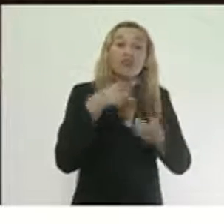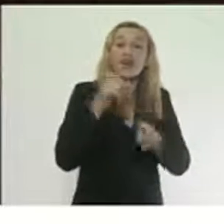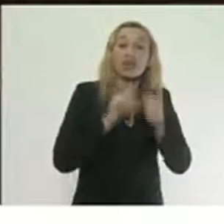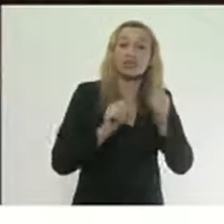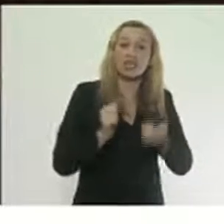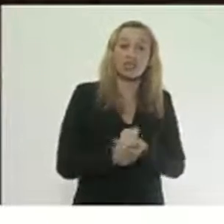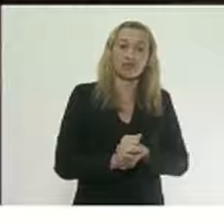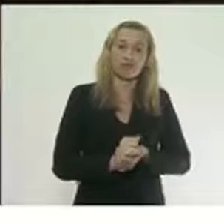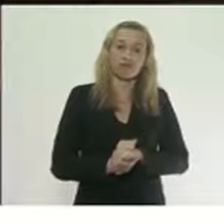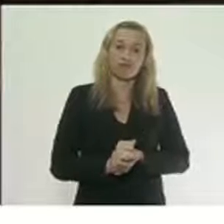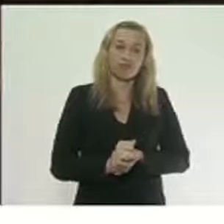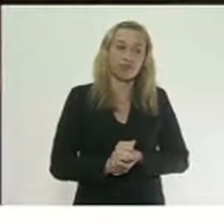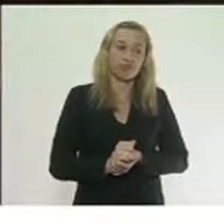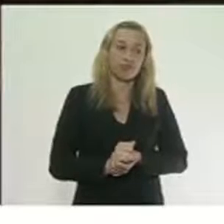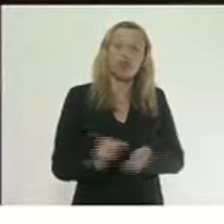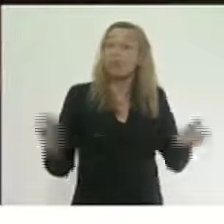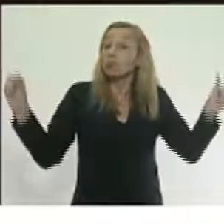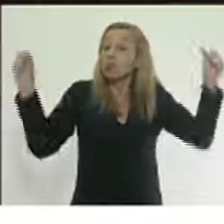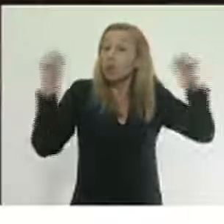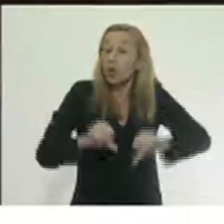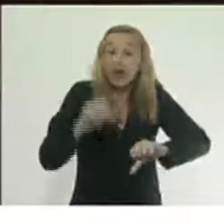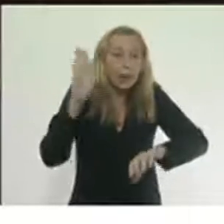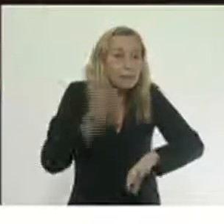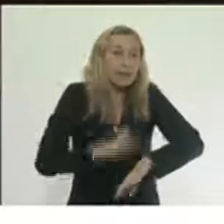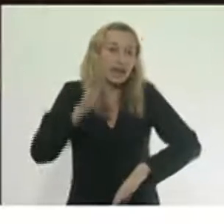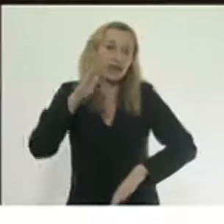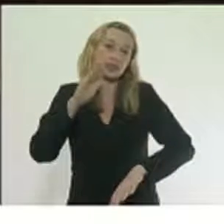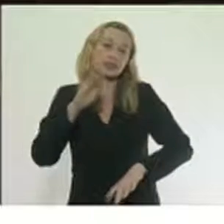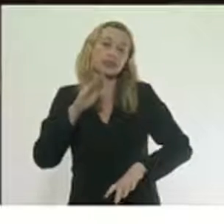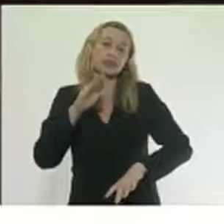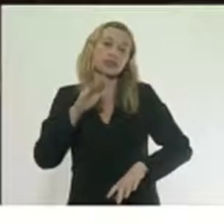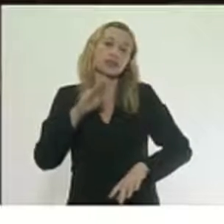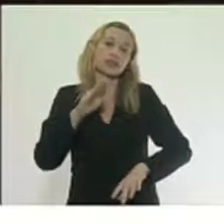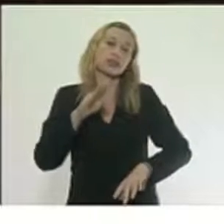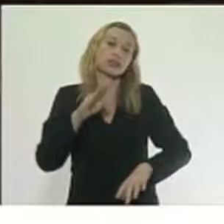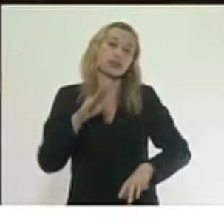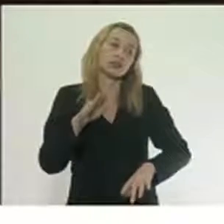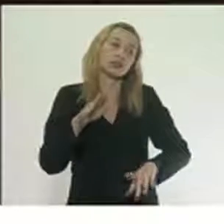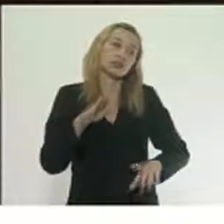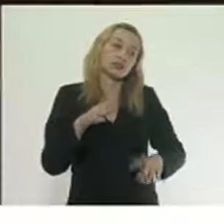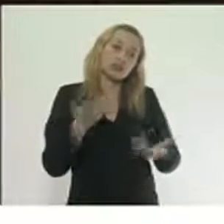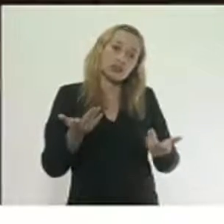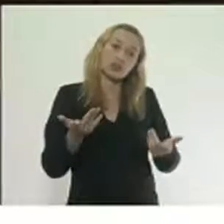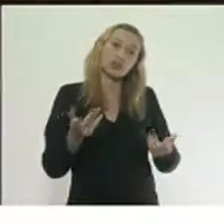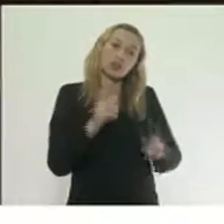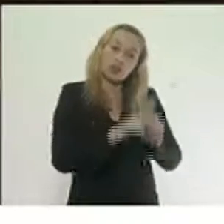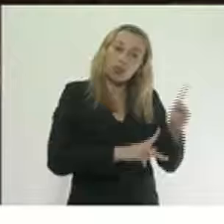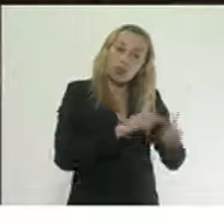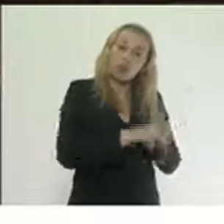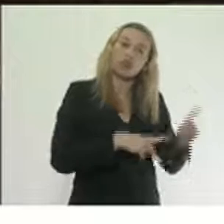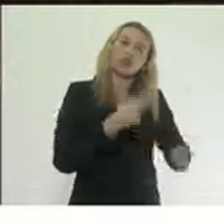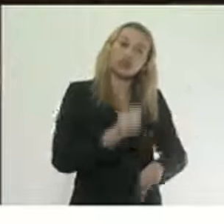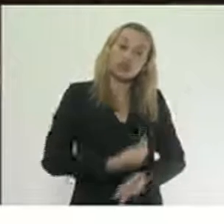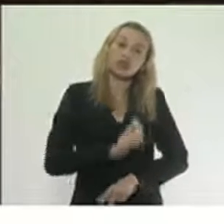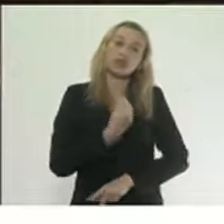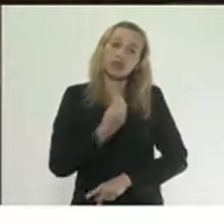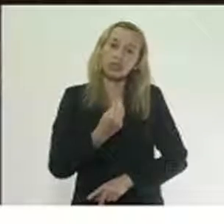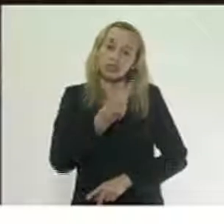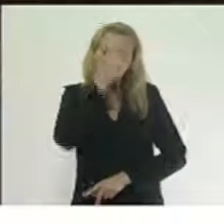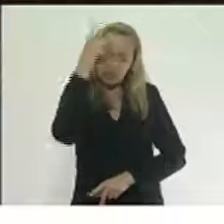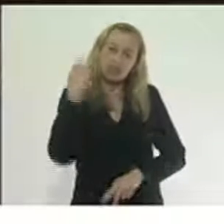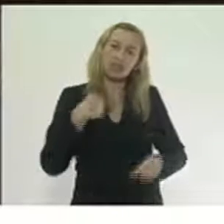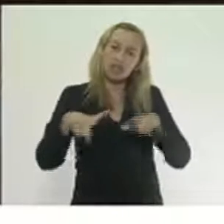ou seja, piorar cada vez mais a situação de vida do povo brasileiro, o povo